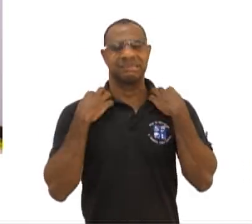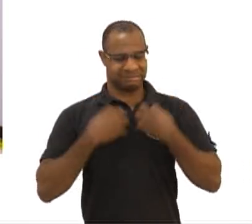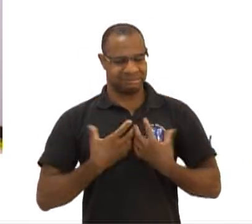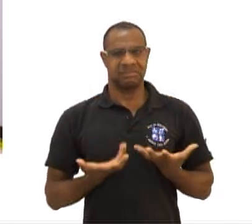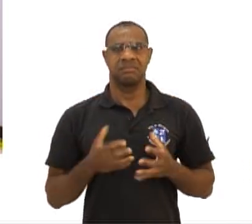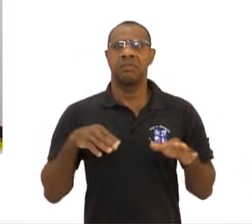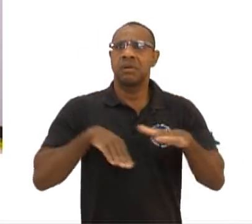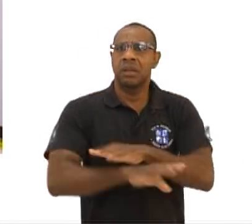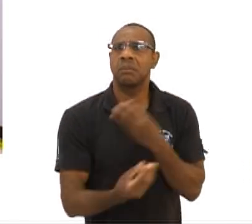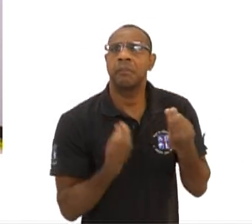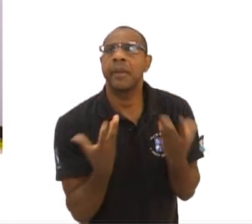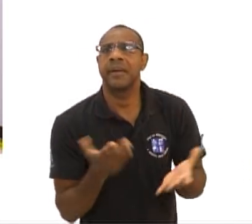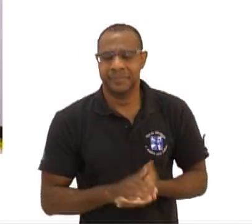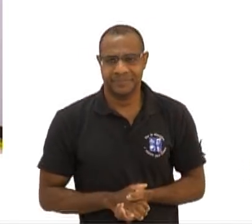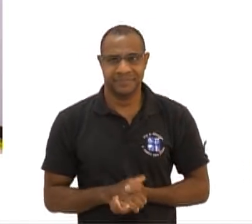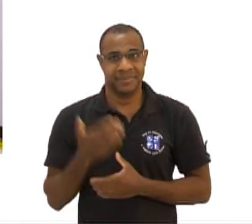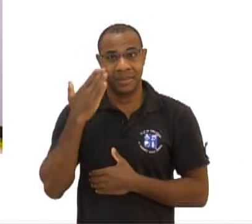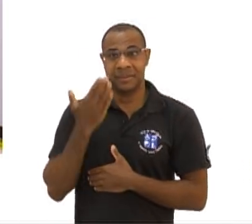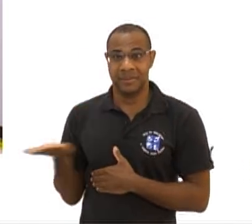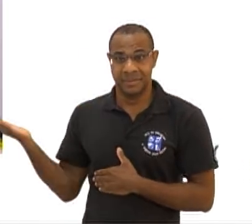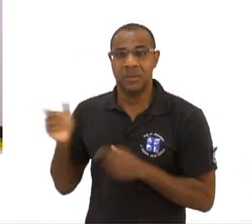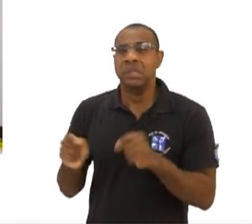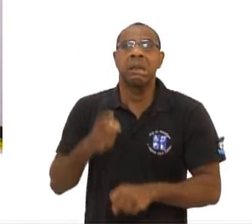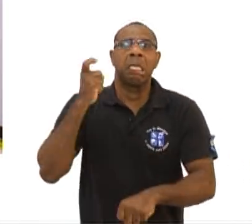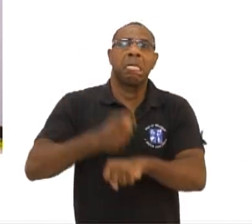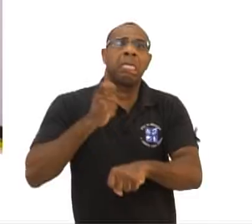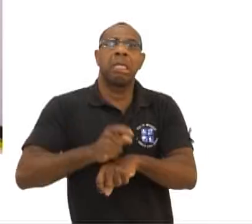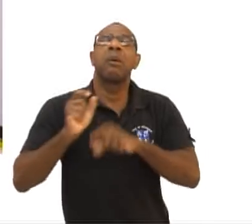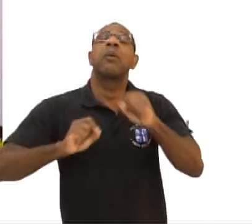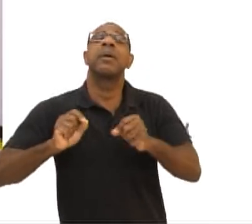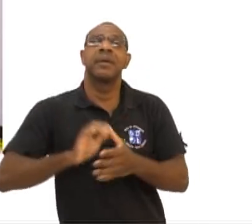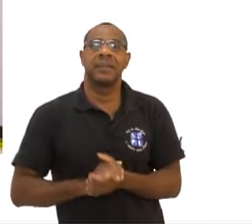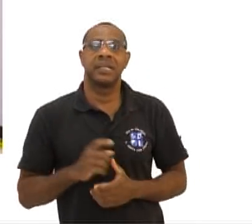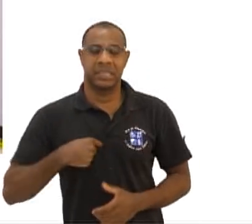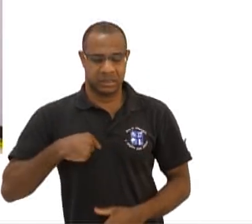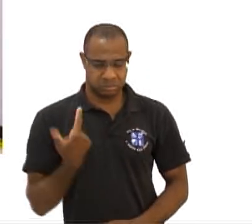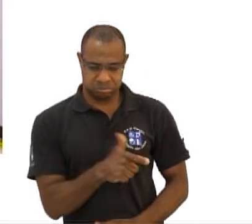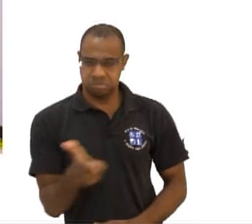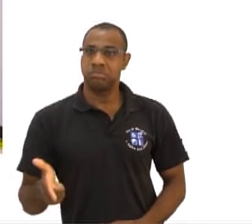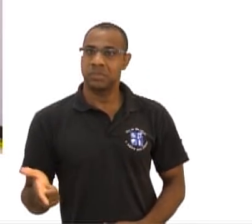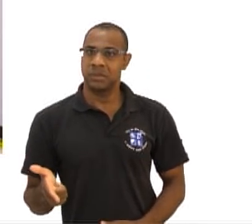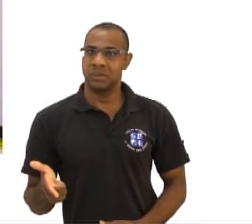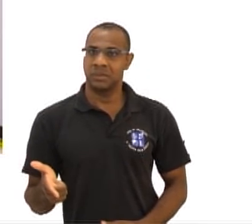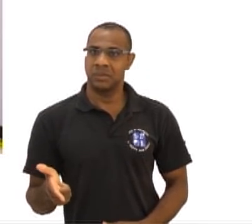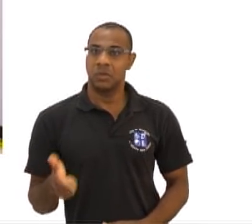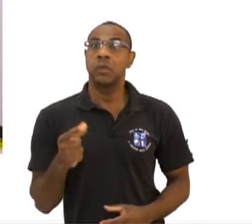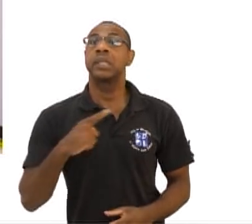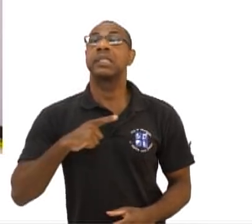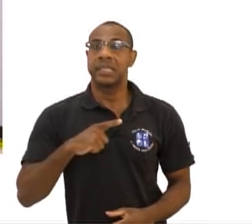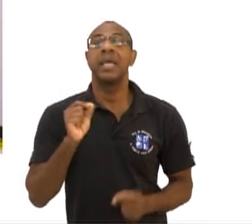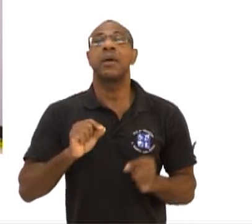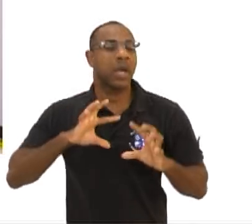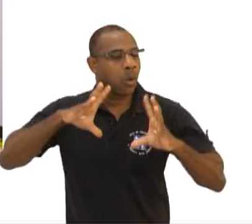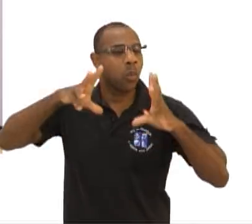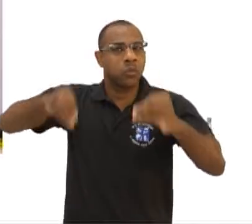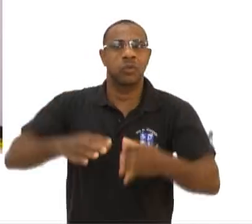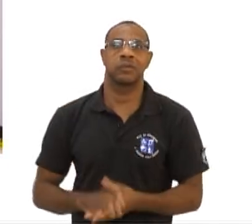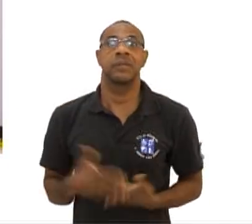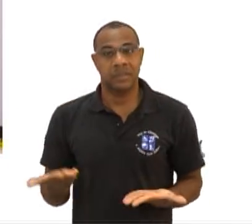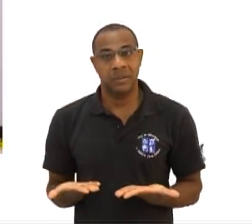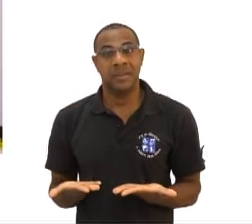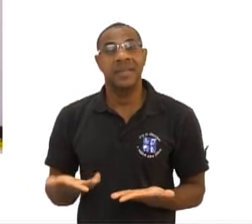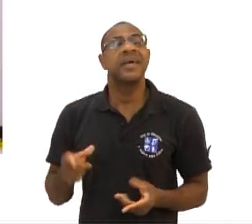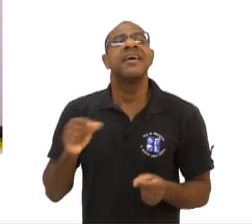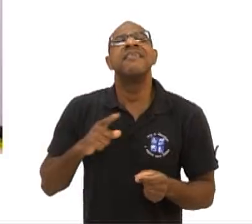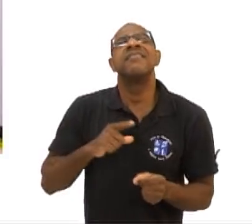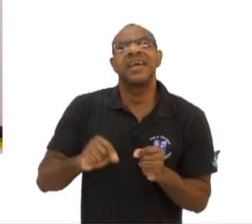levar nada daqui? O que é o egoísmo, se eu não existo? O que existe é o todo. Então elas gritaram,